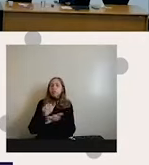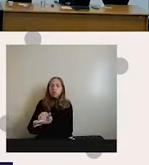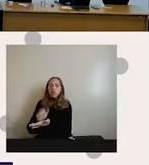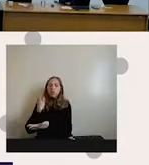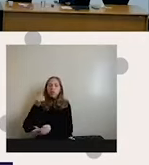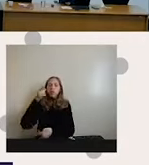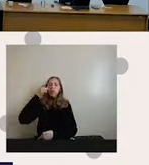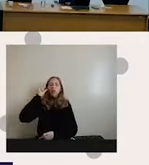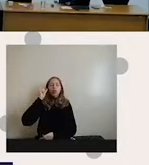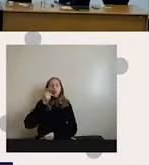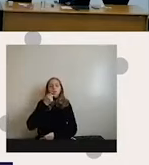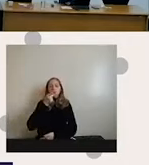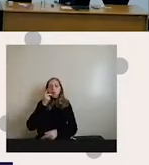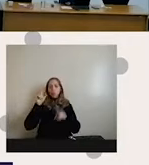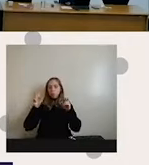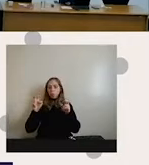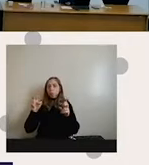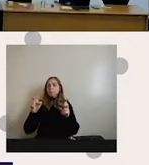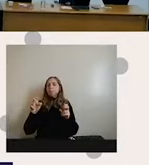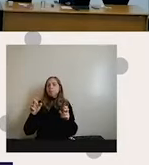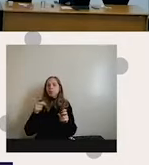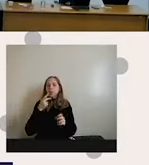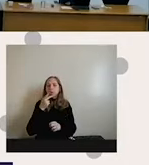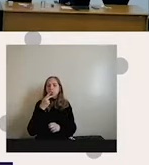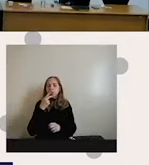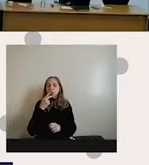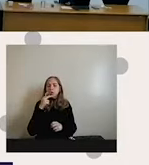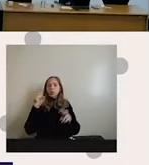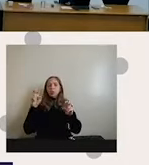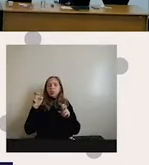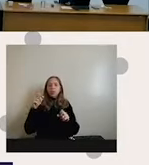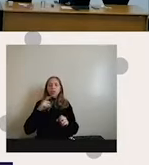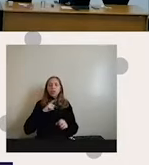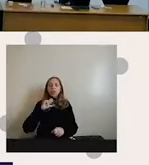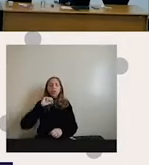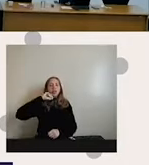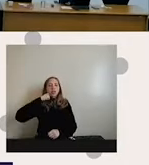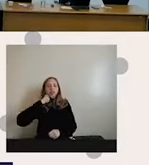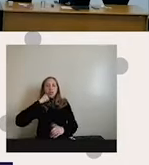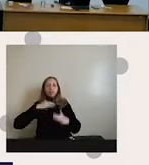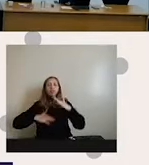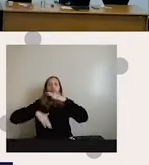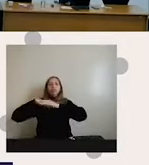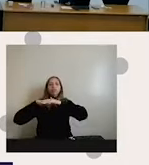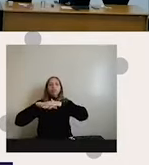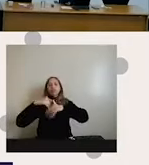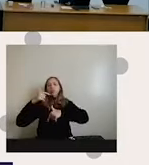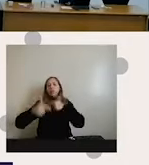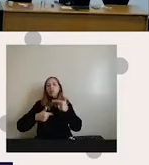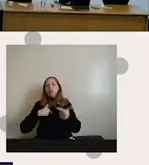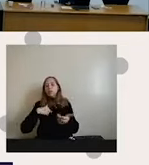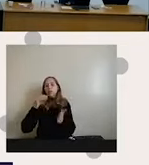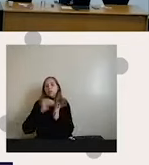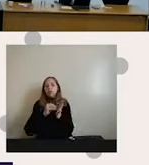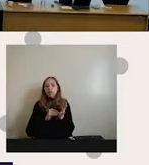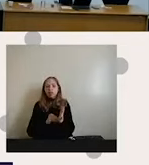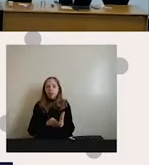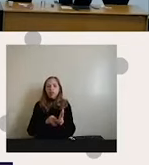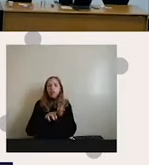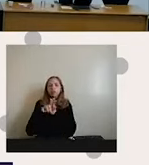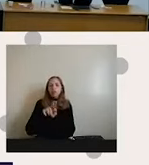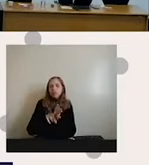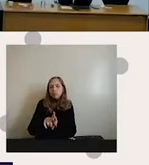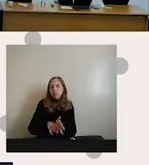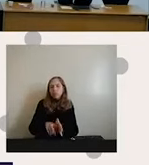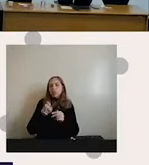o Self-Report Questionnaire, a escala de estresse no trabalho e o questionário de atos negativos para se investigar a violência no trabalho,